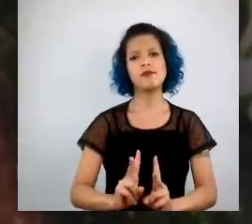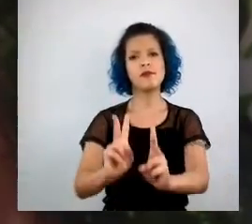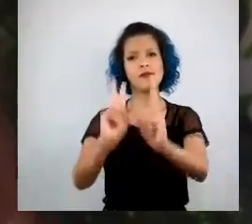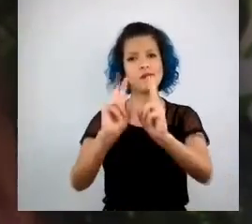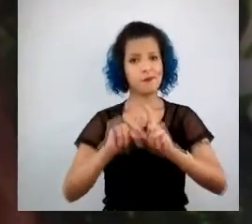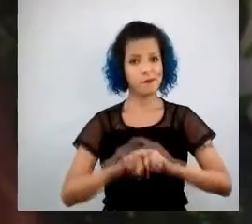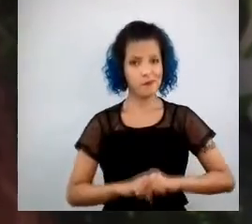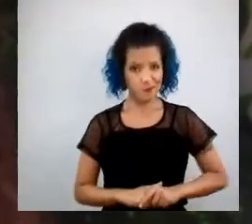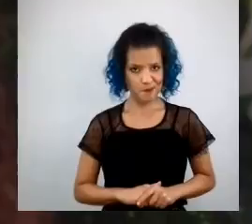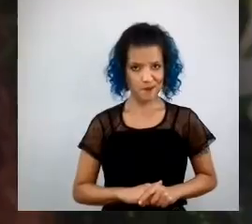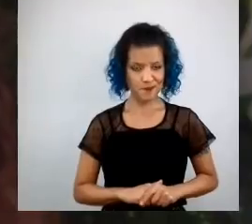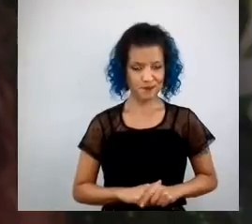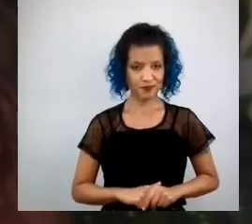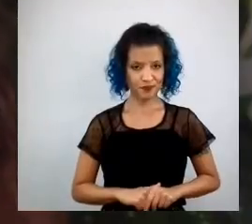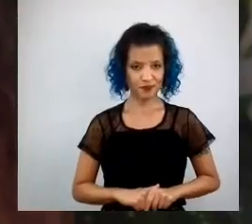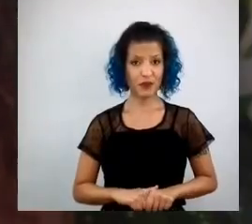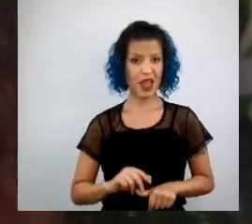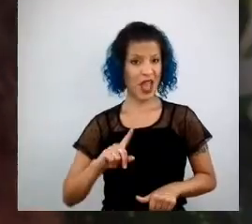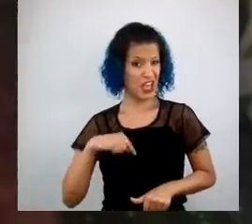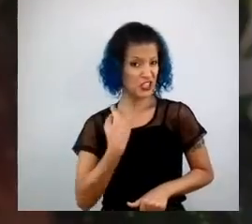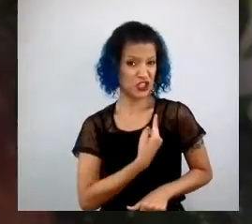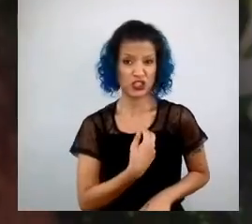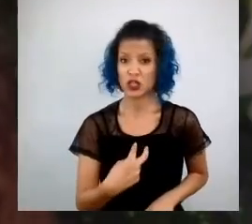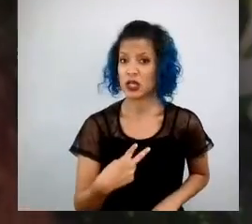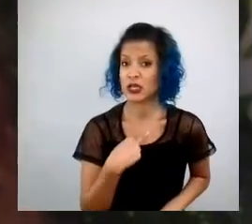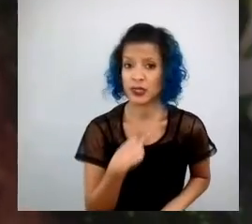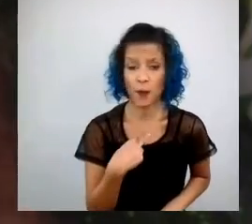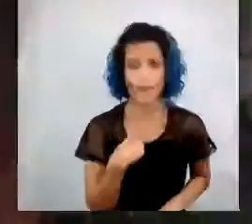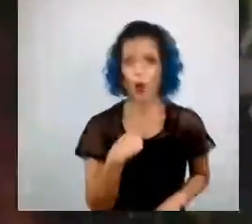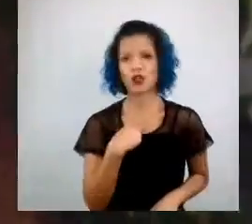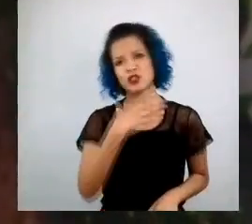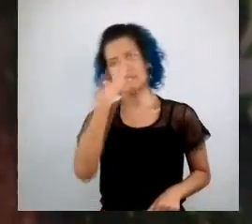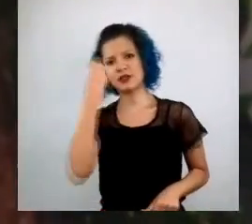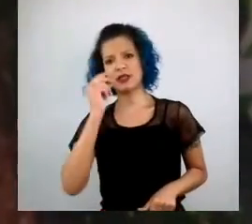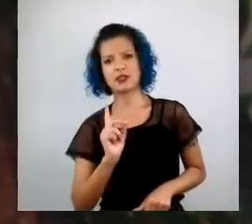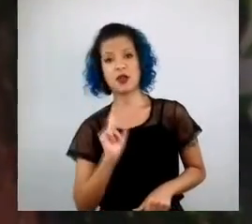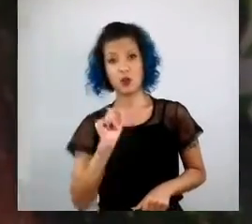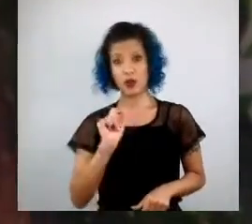E a gente não pode deixar de levar em consideração o mercado consumidor.